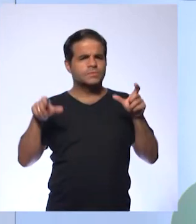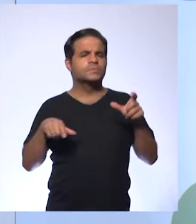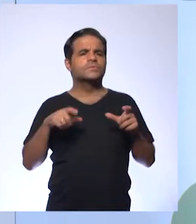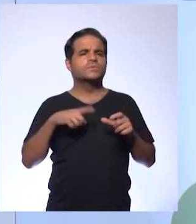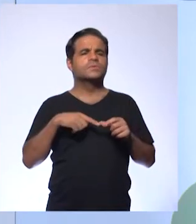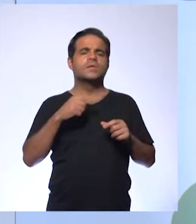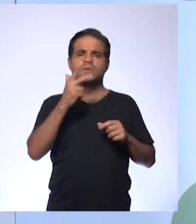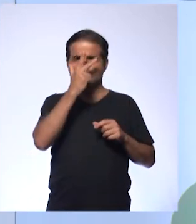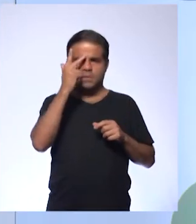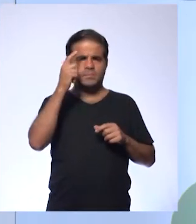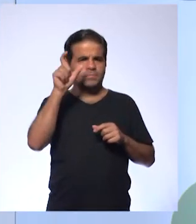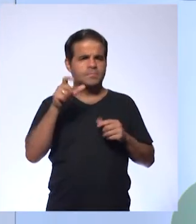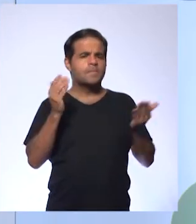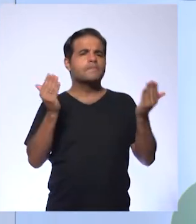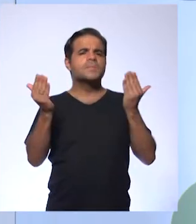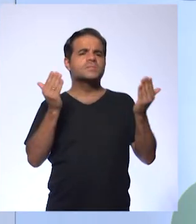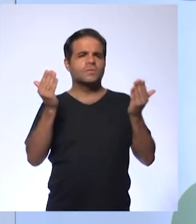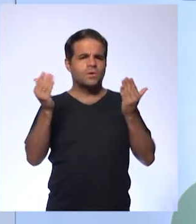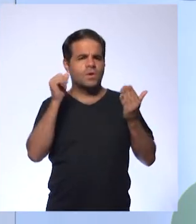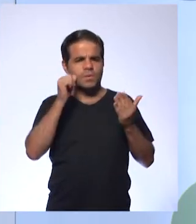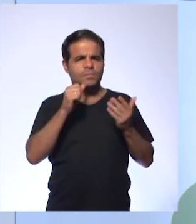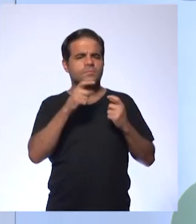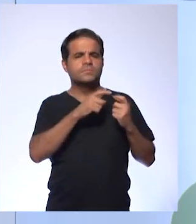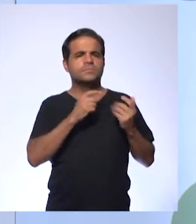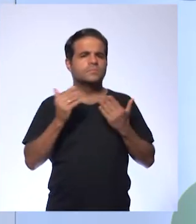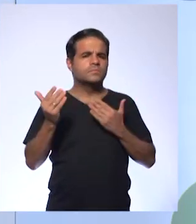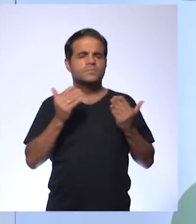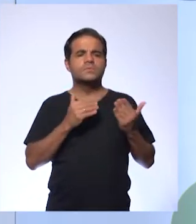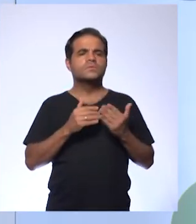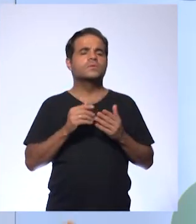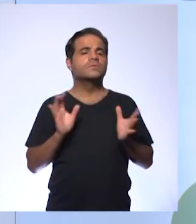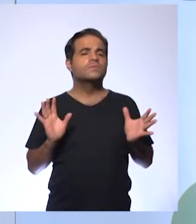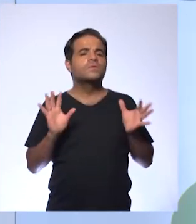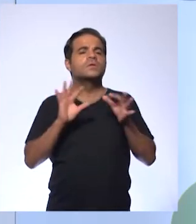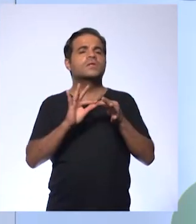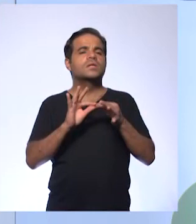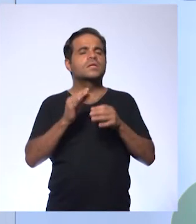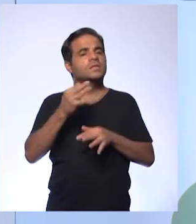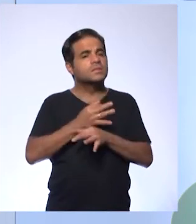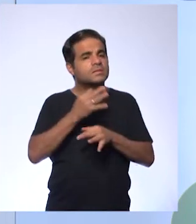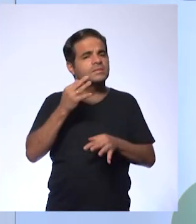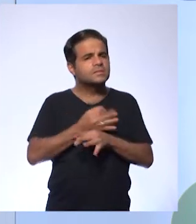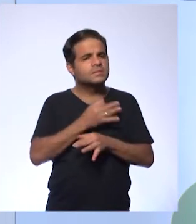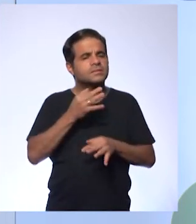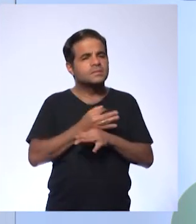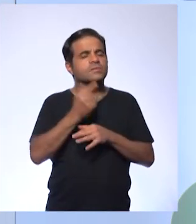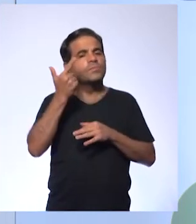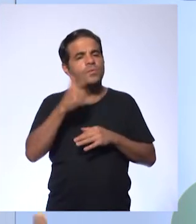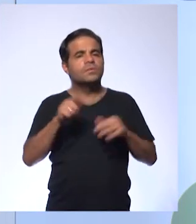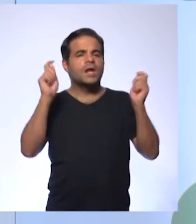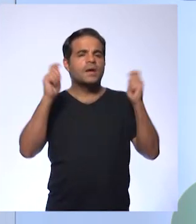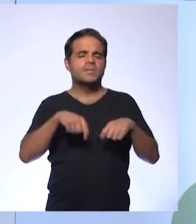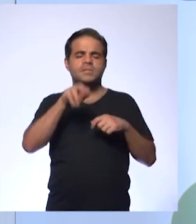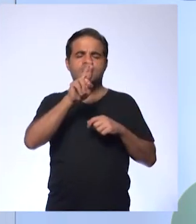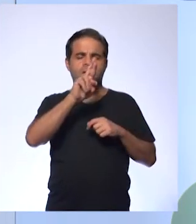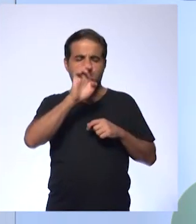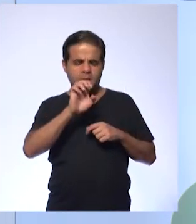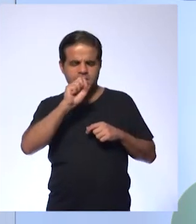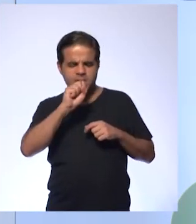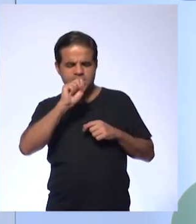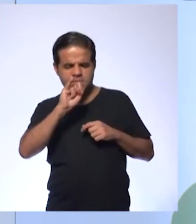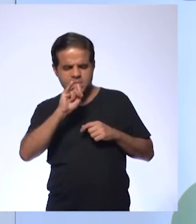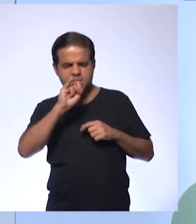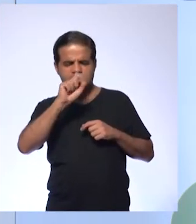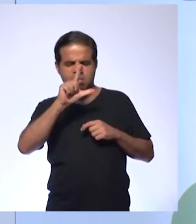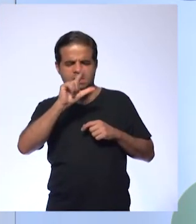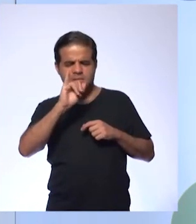tem uma psicóloga, e a gente já vai fazer o link com resiliência, que é outra capacidade ou competência